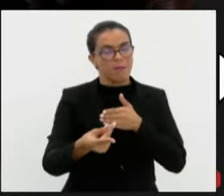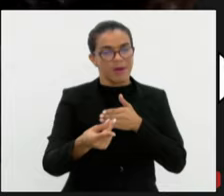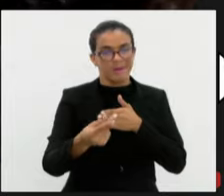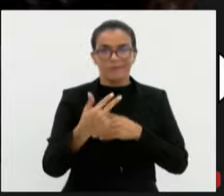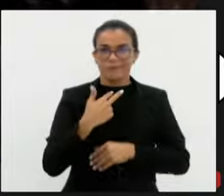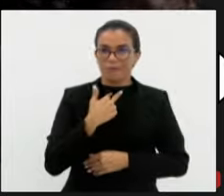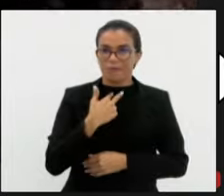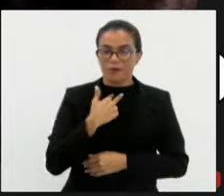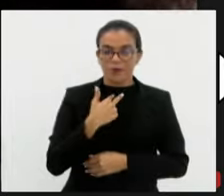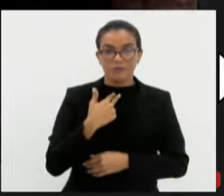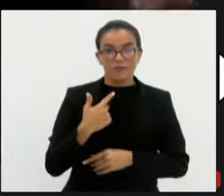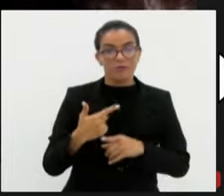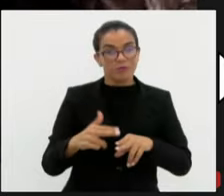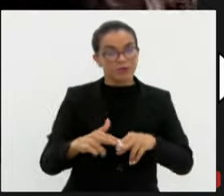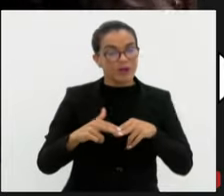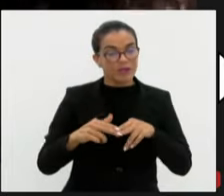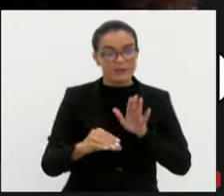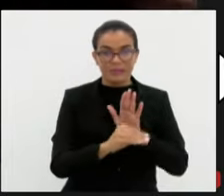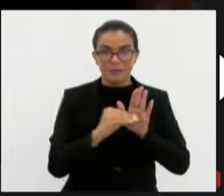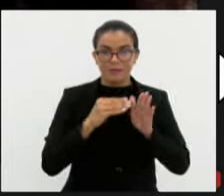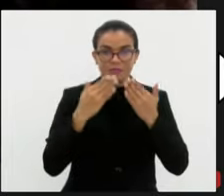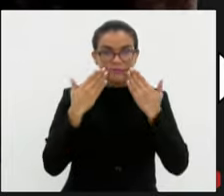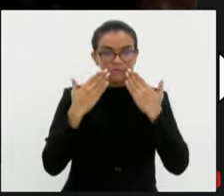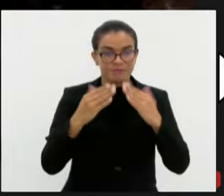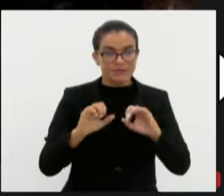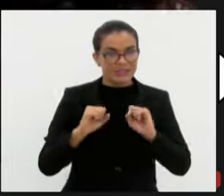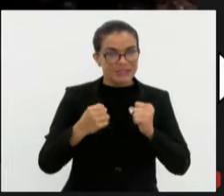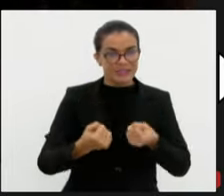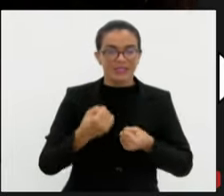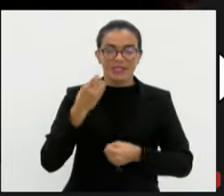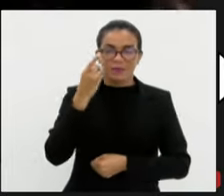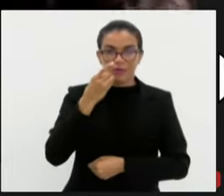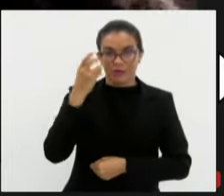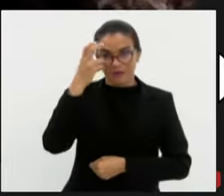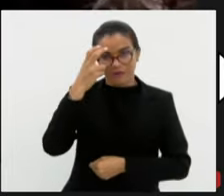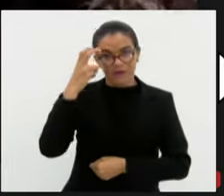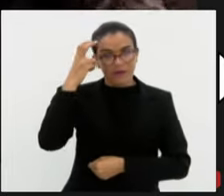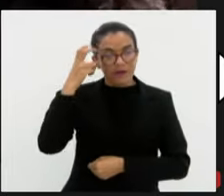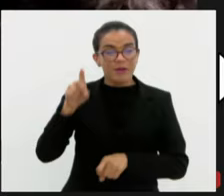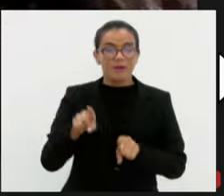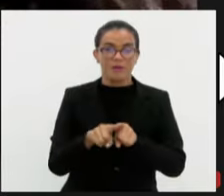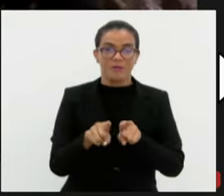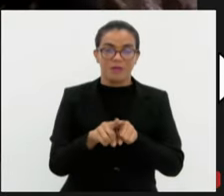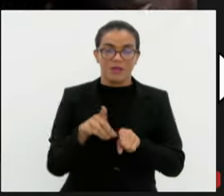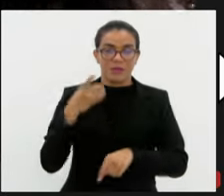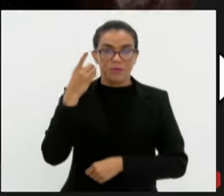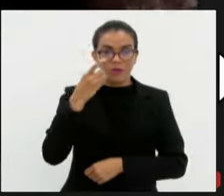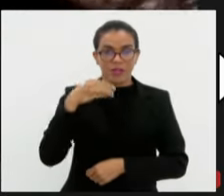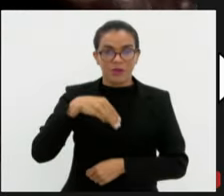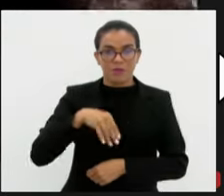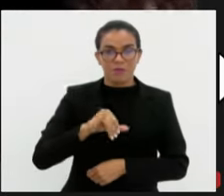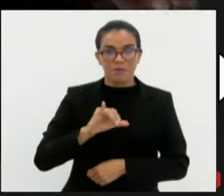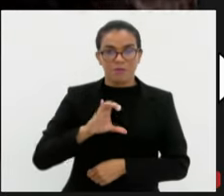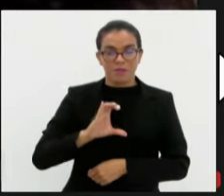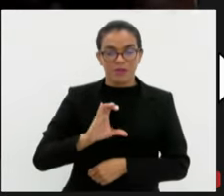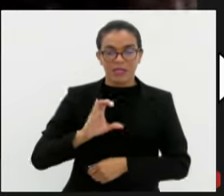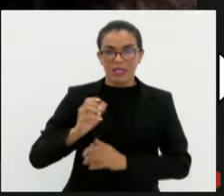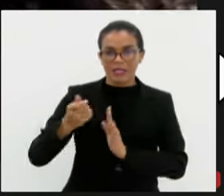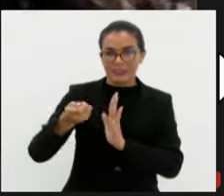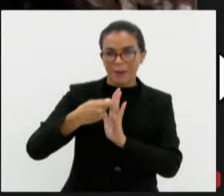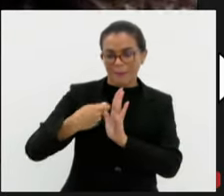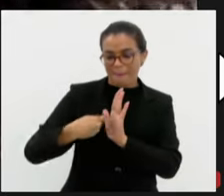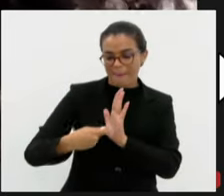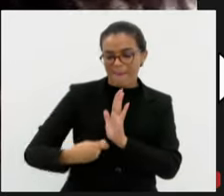partir da emenda que foi apresentada, defendida pela deputada Verônica Lima, pelo deputado Carlos Mink, assinada pelo nosso membro de